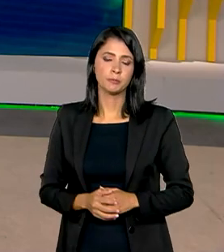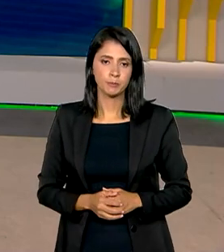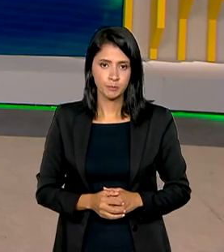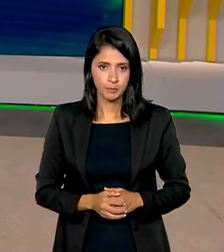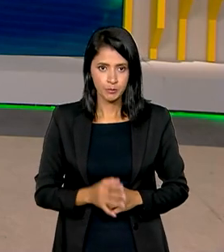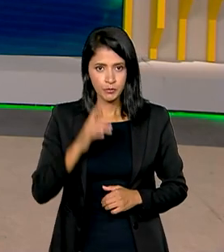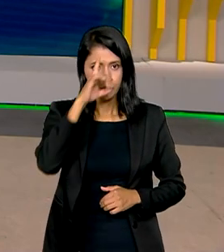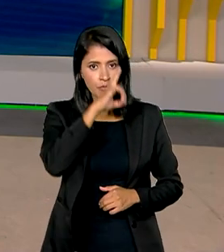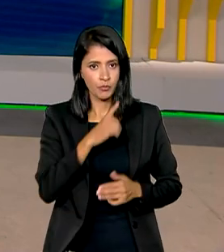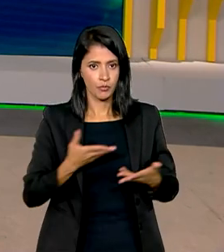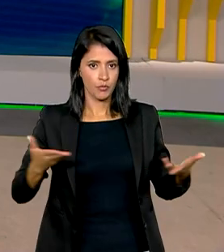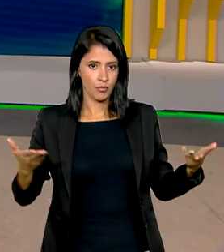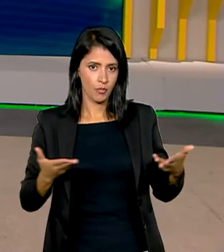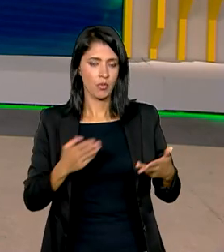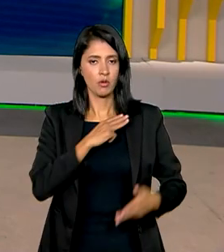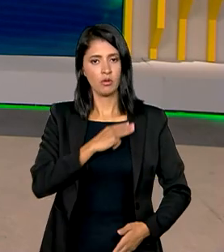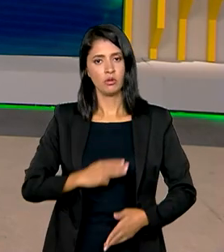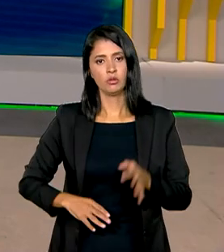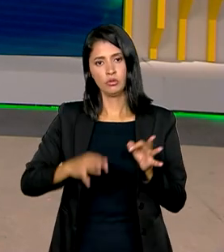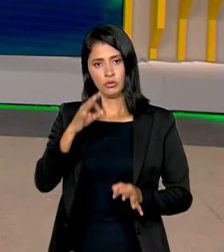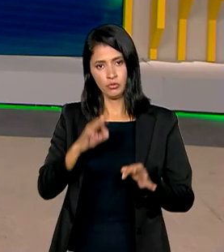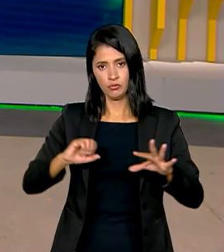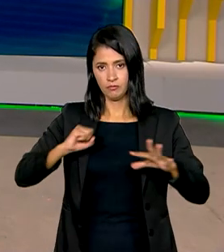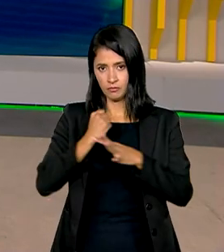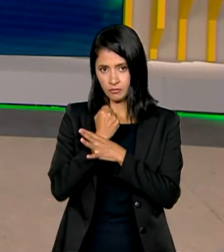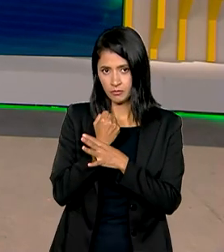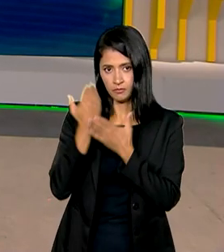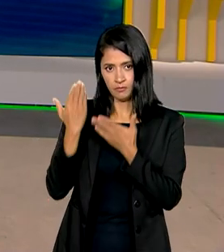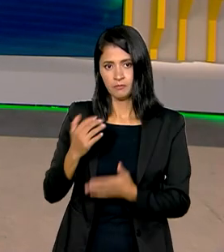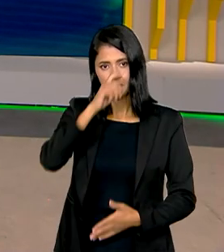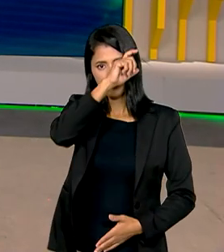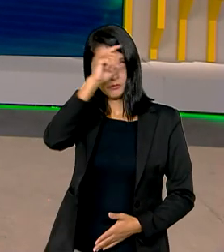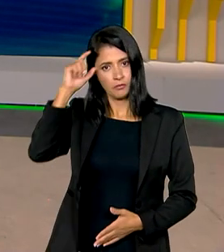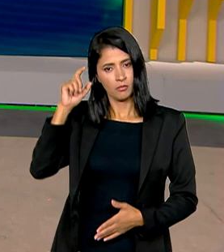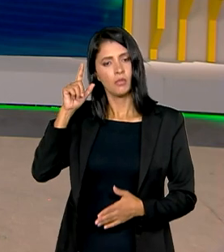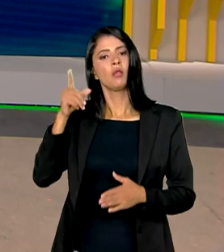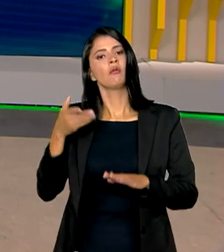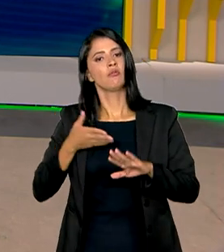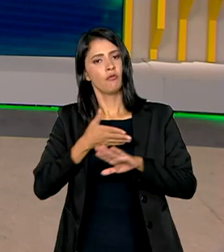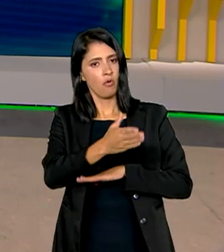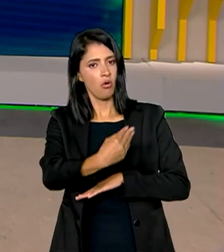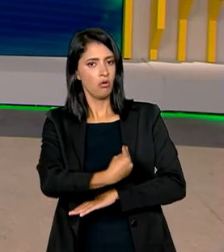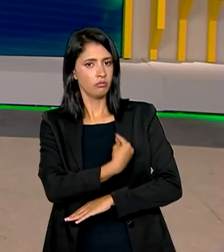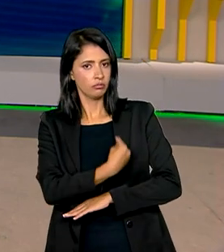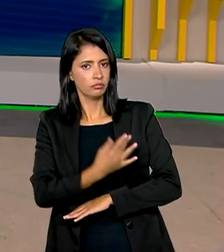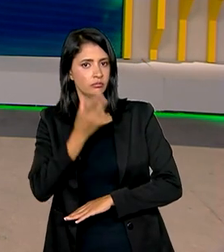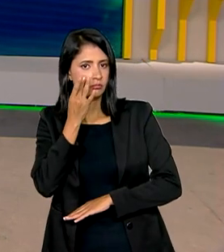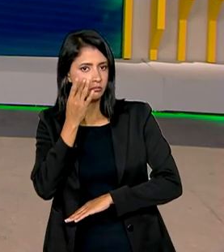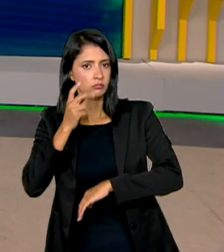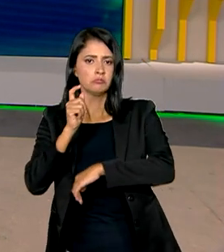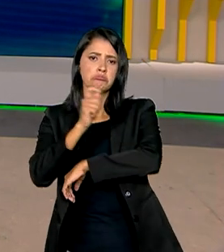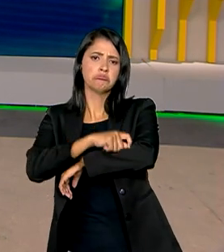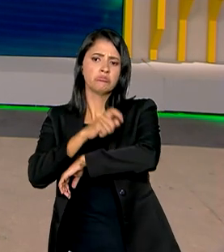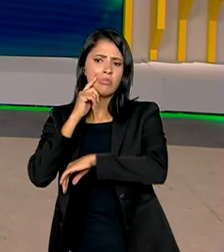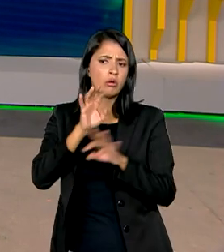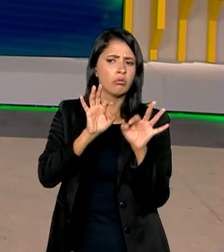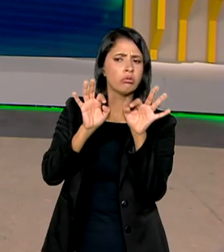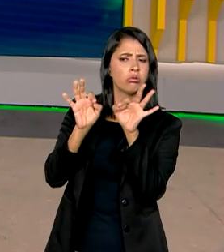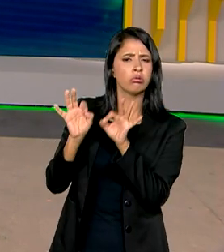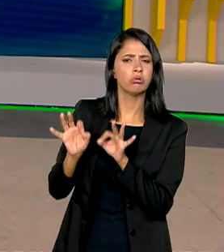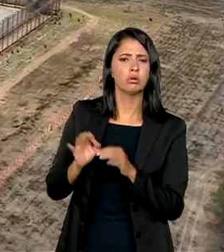E, nesse domingo, o ministro da Justiça e Segurança Pública, Ricardo Lewandowski, esteve em Mossoró para acompanhar as